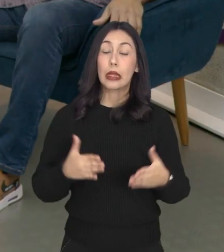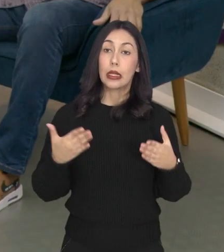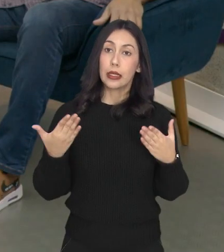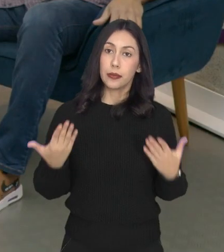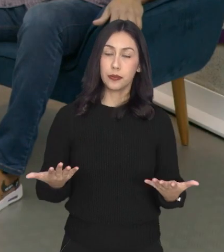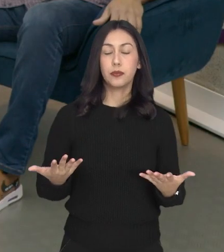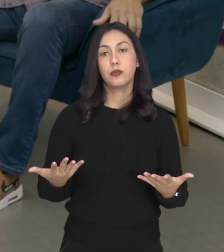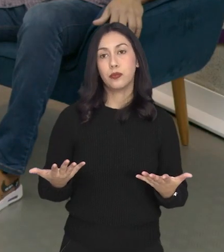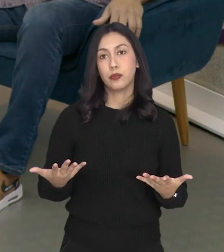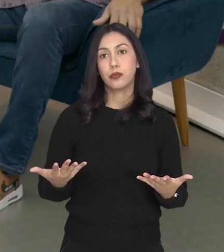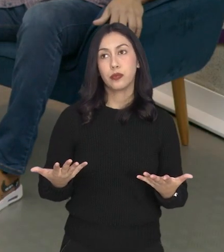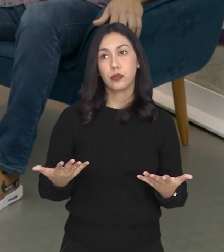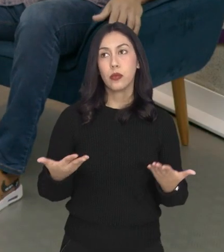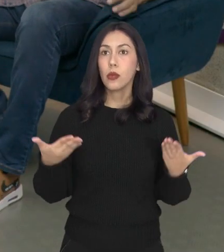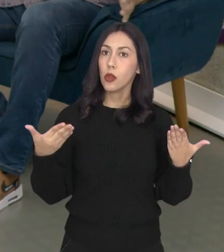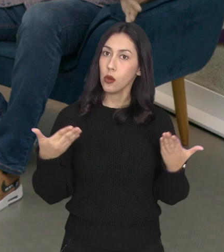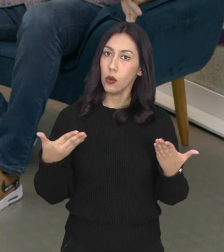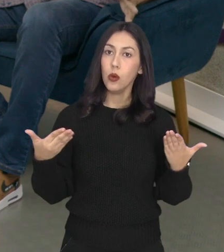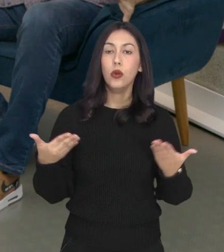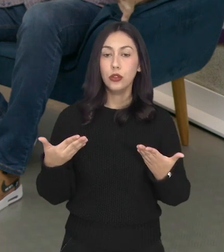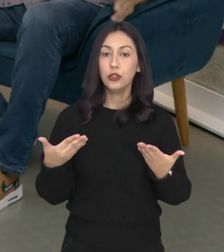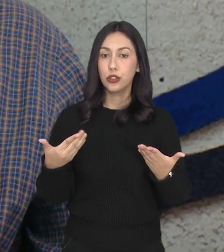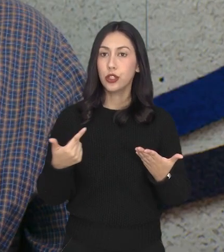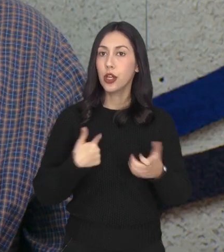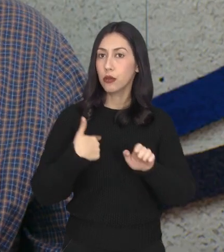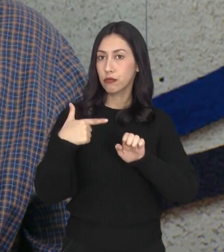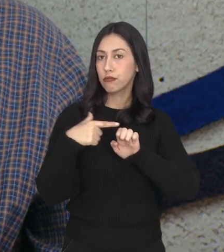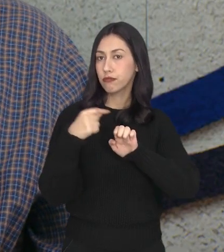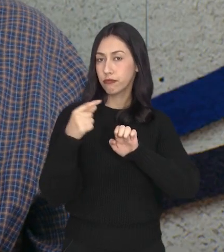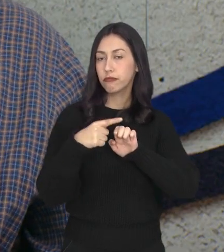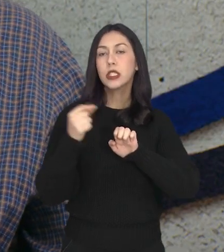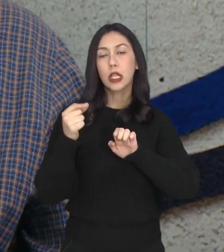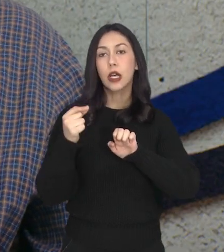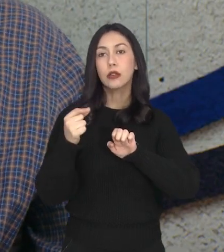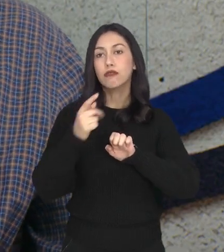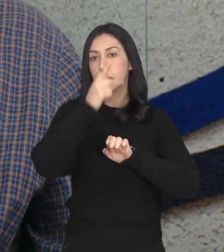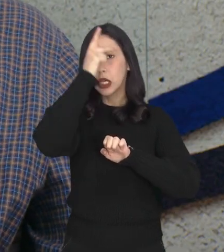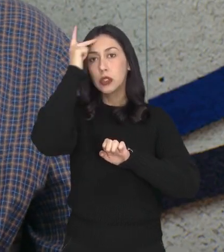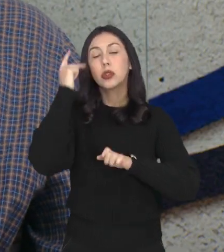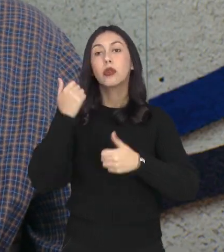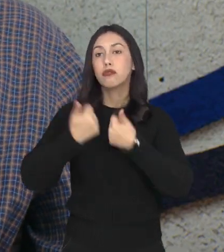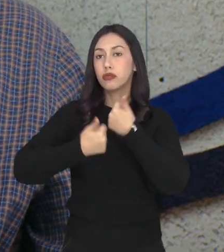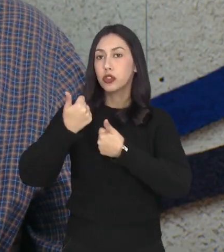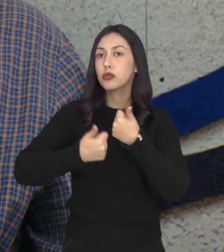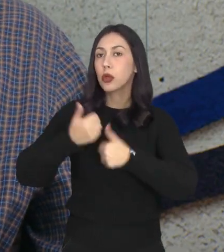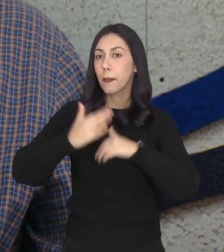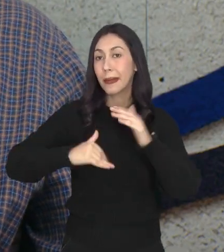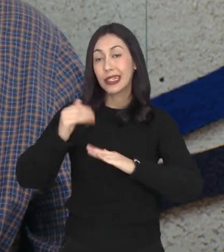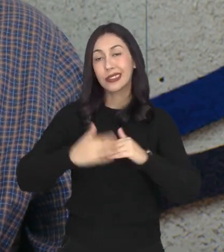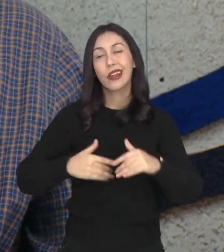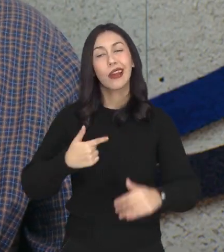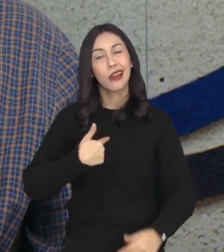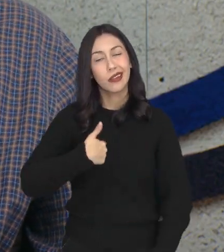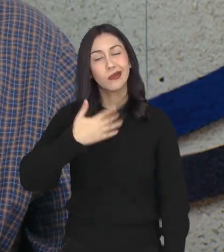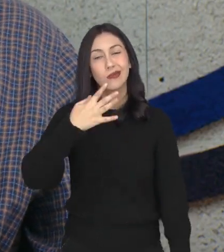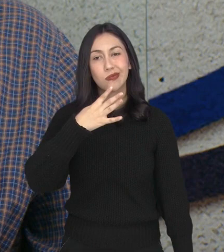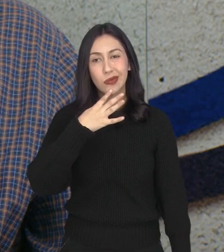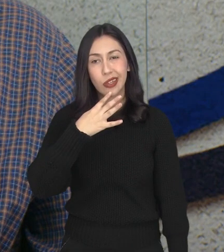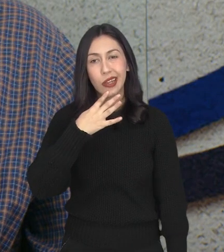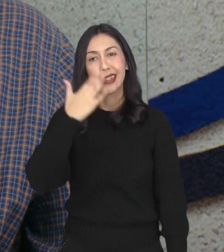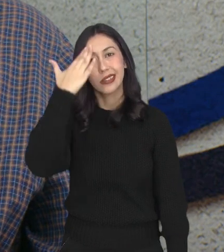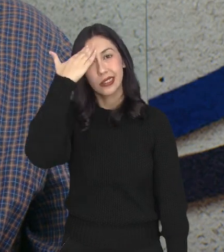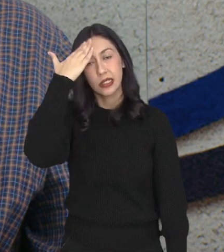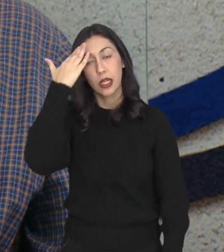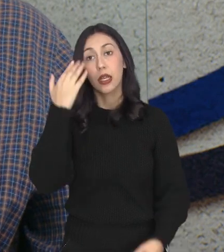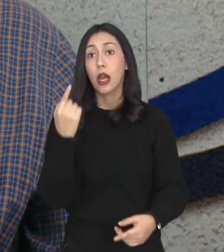Bom, eu hoje, como empresário de jogadores de futebol, eu tenho bastante conhecimento em cima disso,